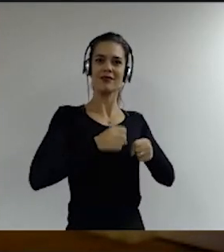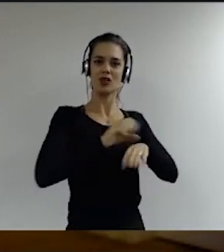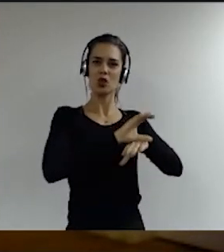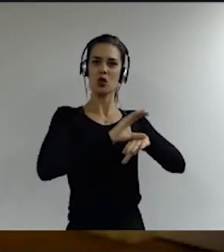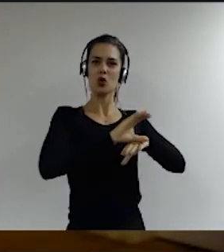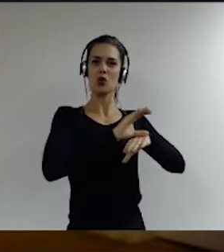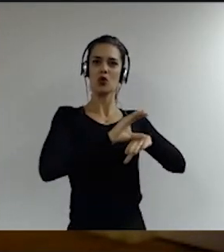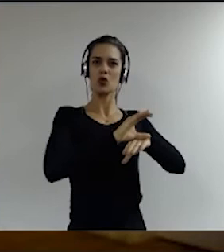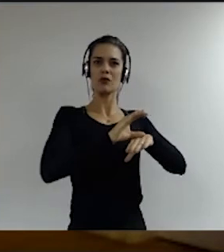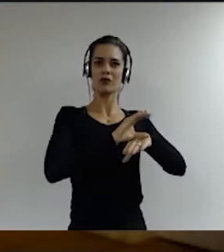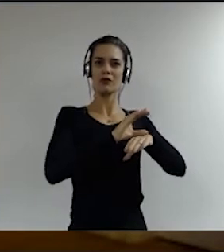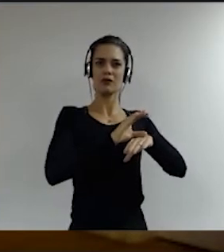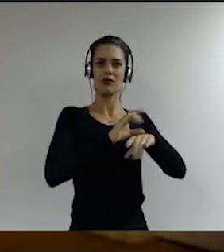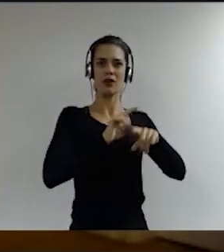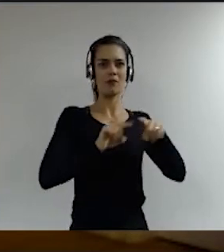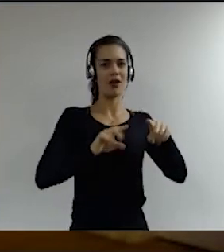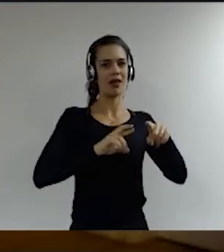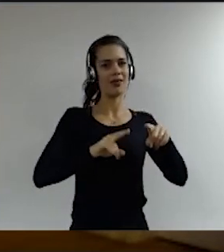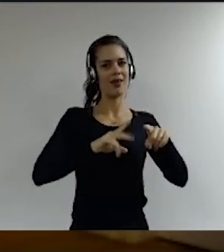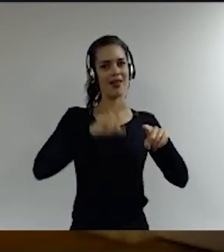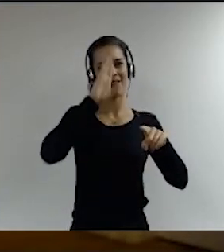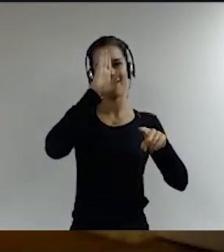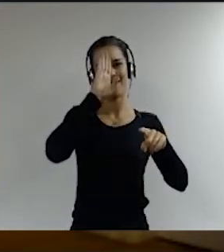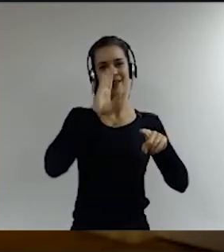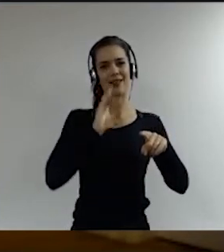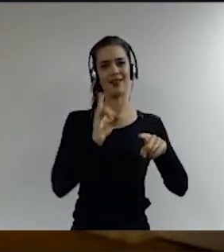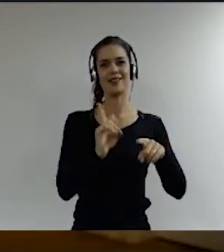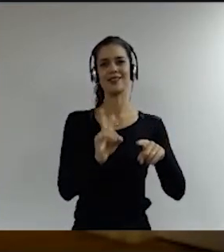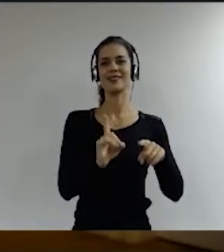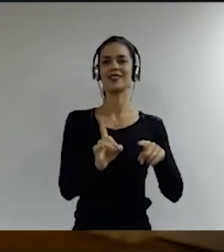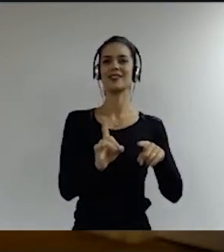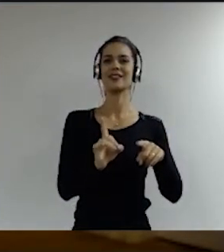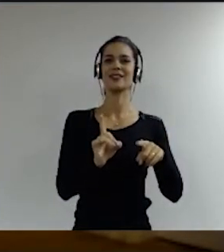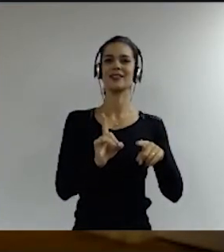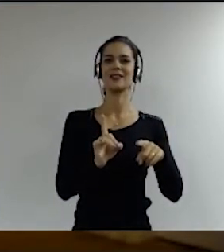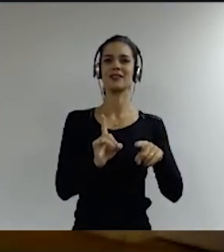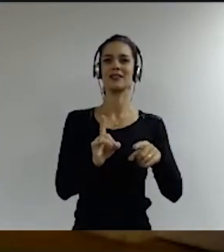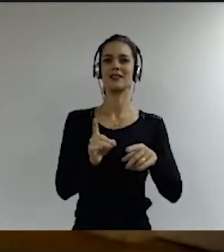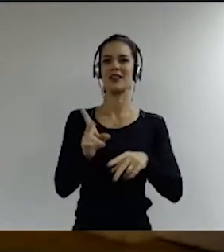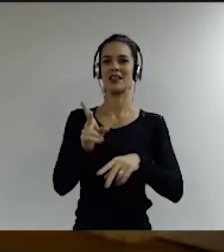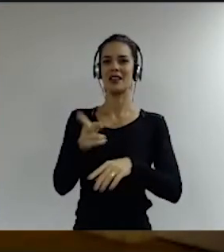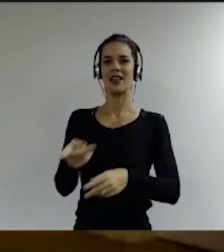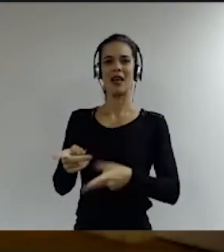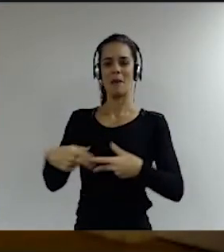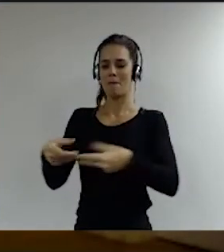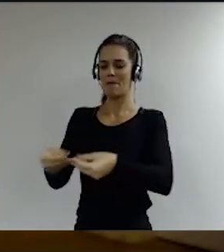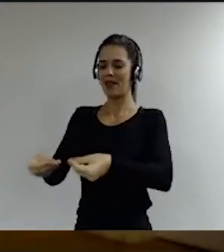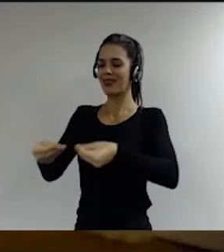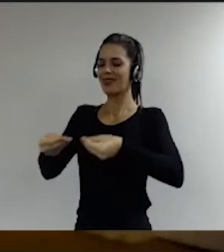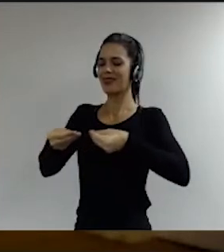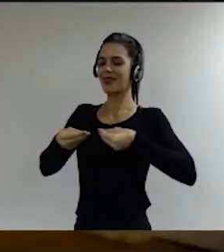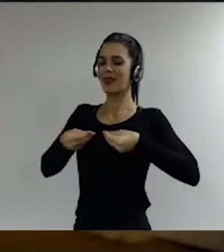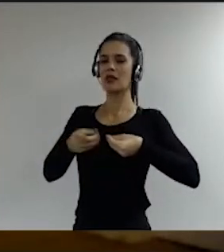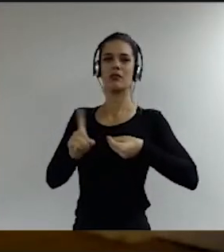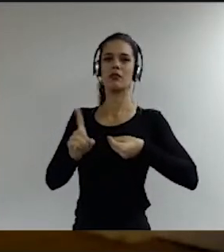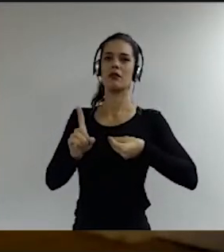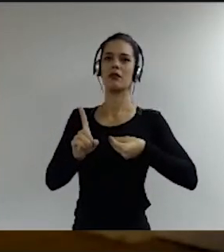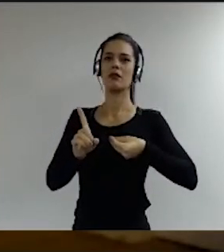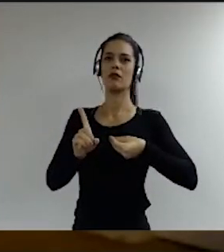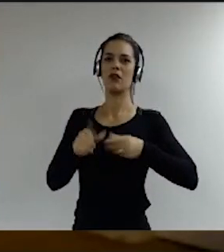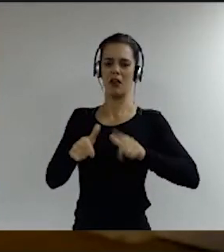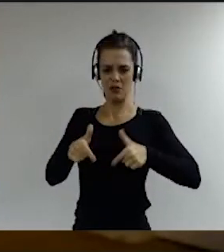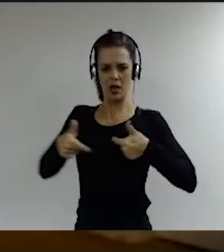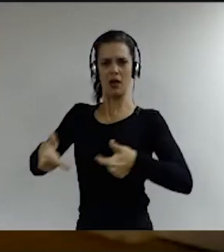Mas isso não surgiu de graça. Isso não nos fora dado ao povo brasileiro, fora conquistado